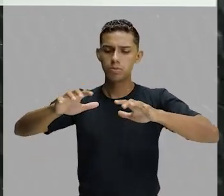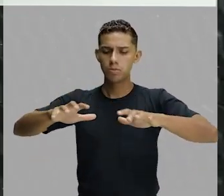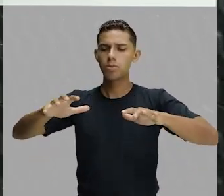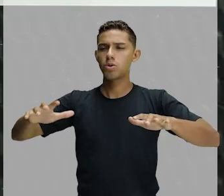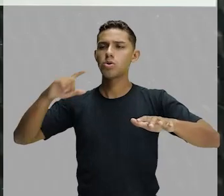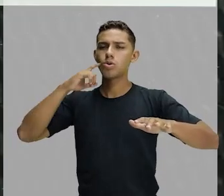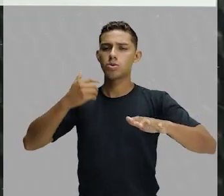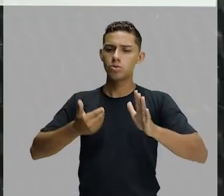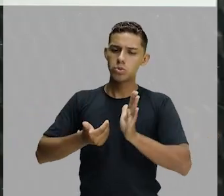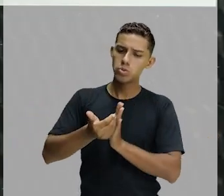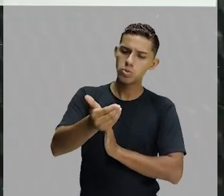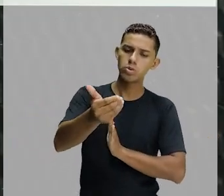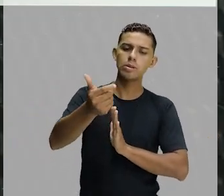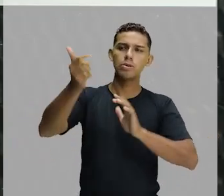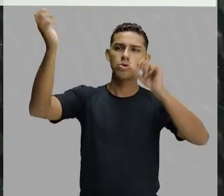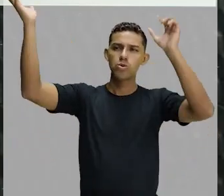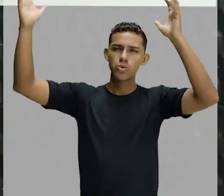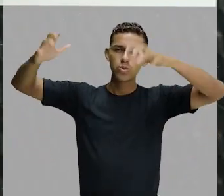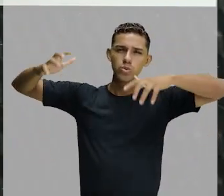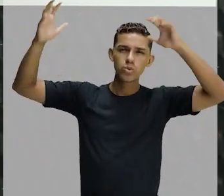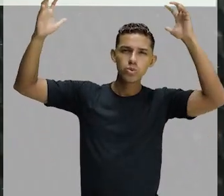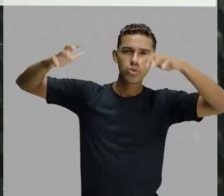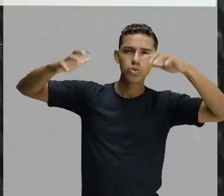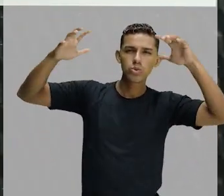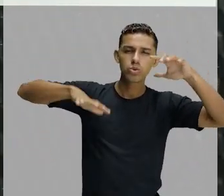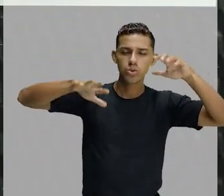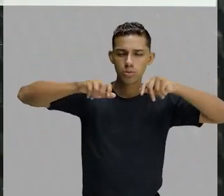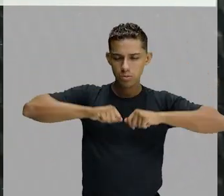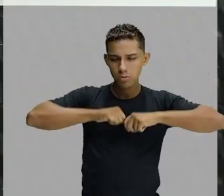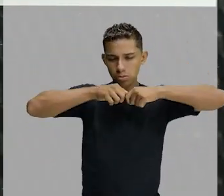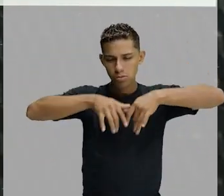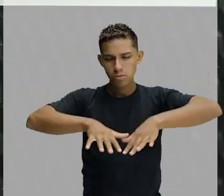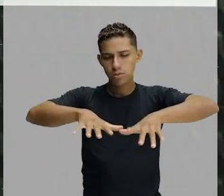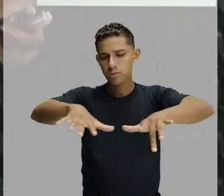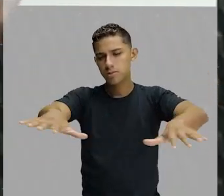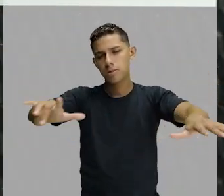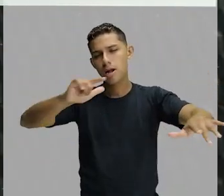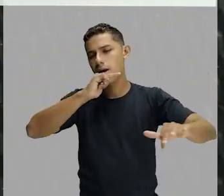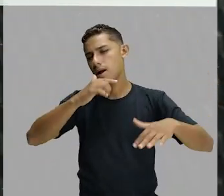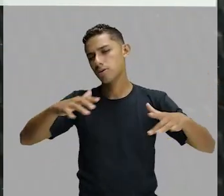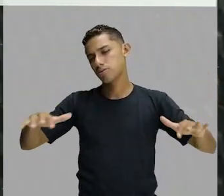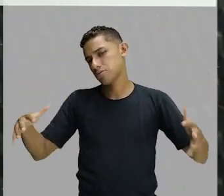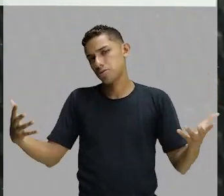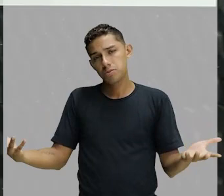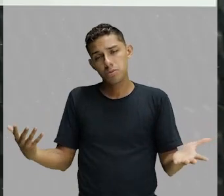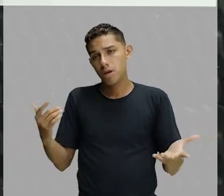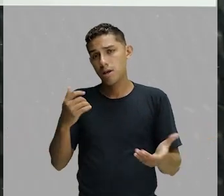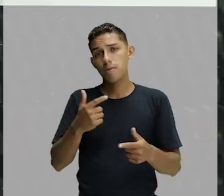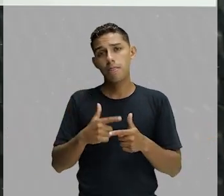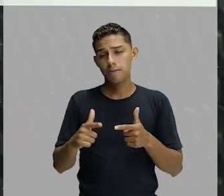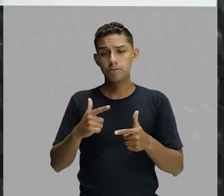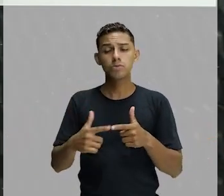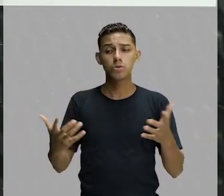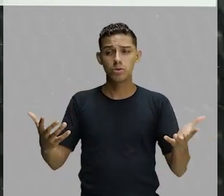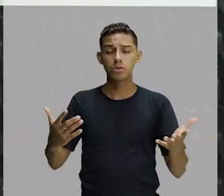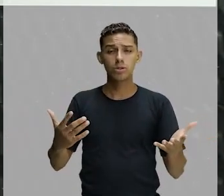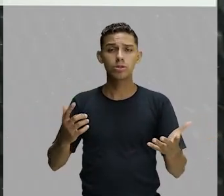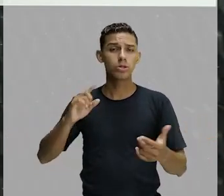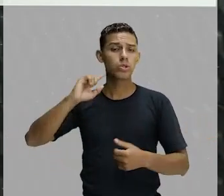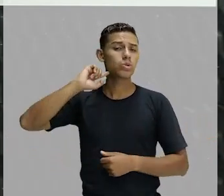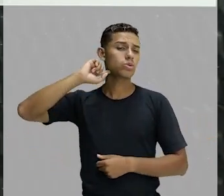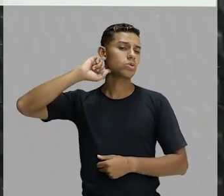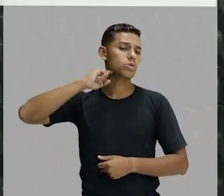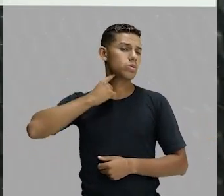por exemplo, esses adubos eles podem ser carreados pelas águas da chuva e podem, por exemplo, contaminar